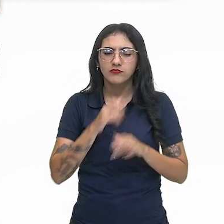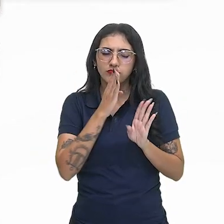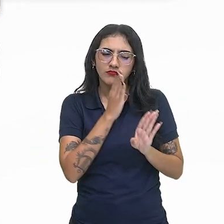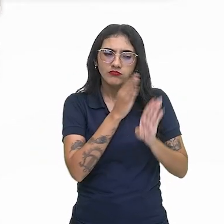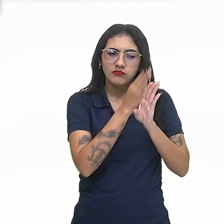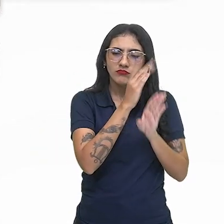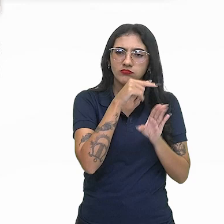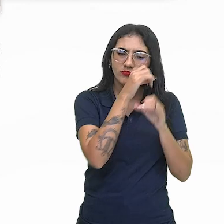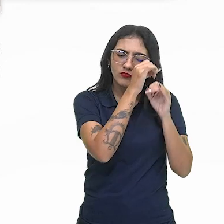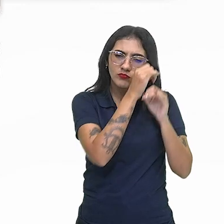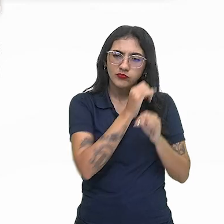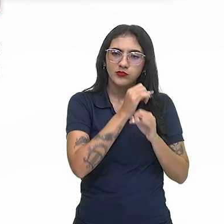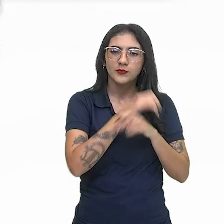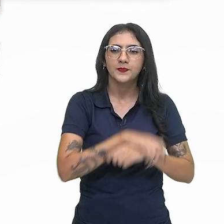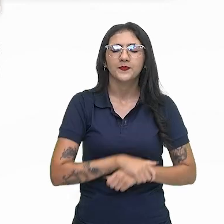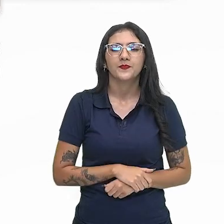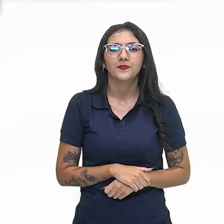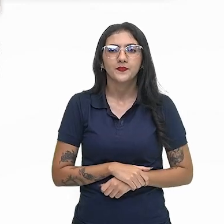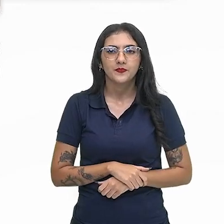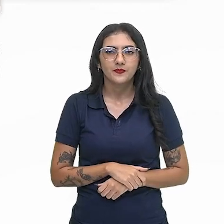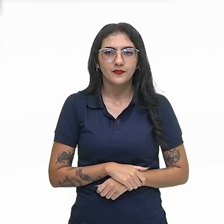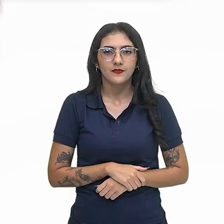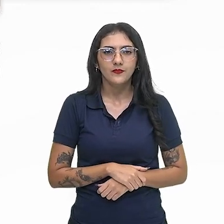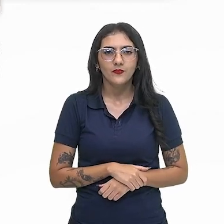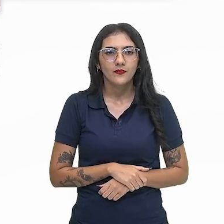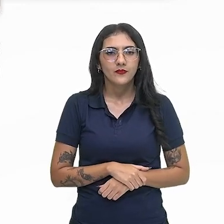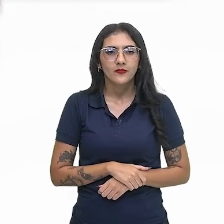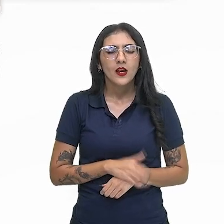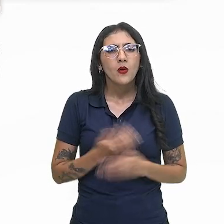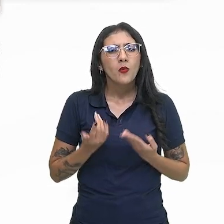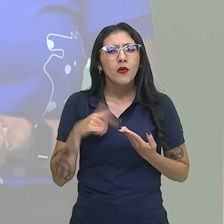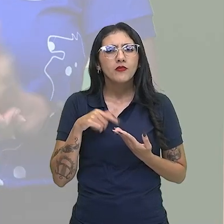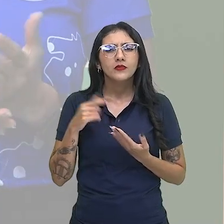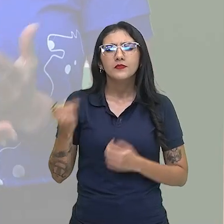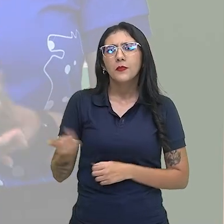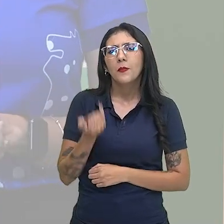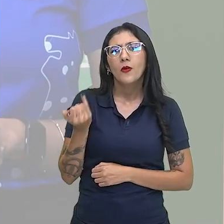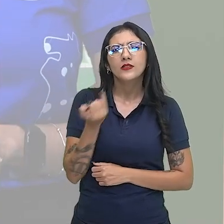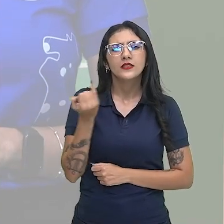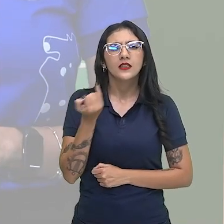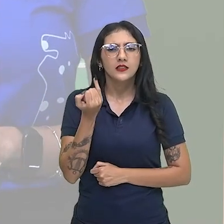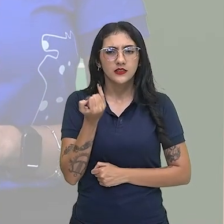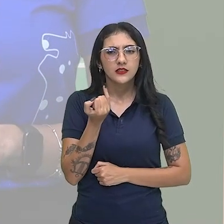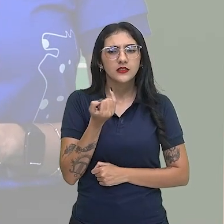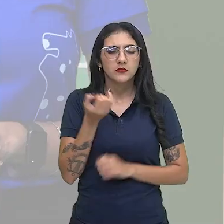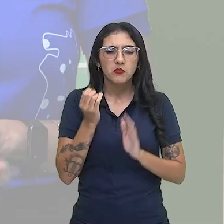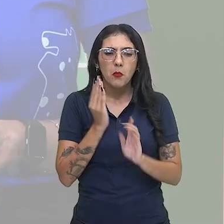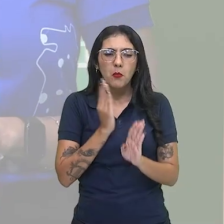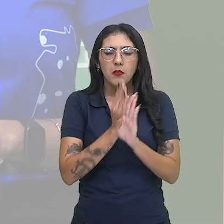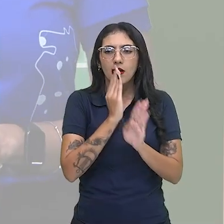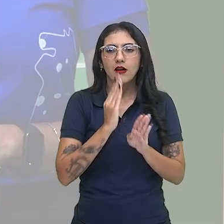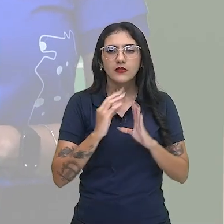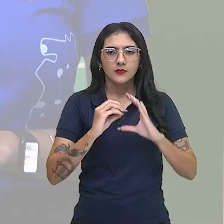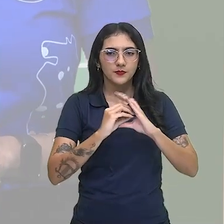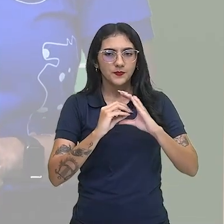descobertas do dia a dia dele. E qual foi a importância da descoberta da célula?